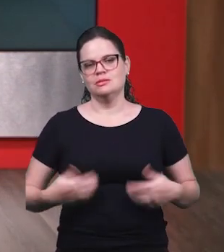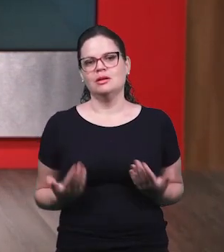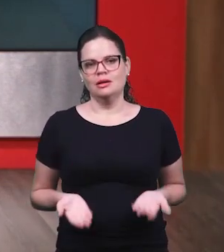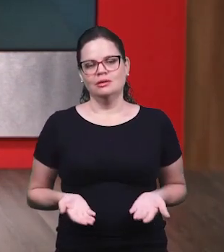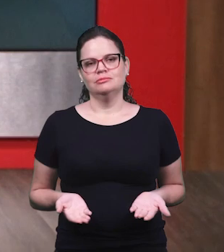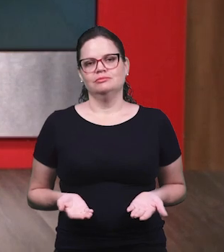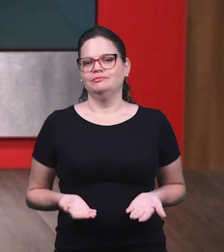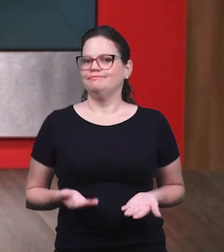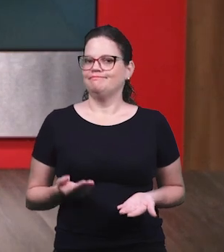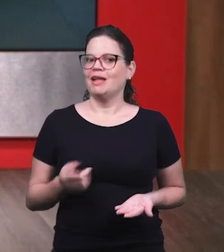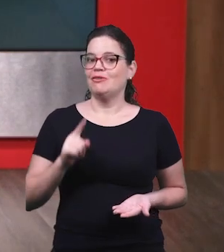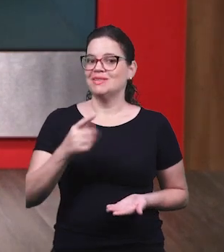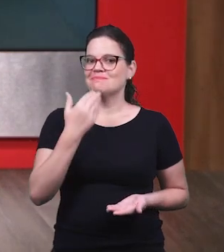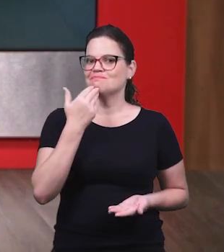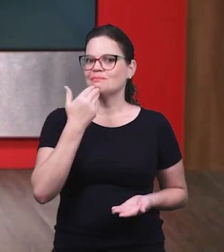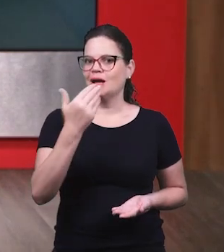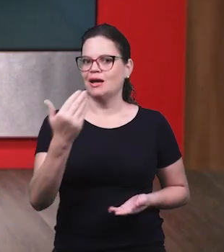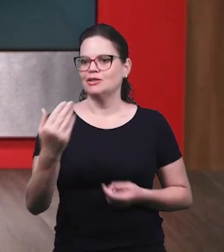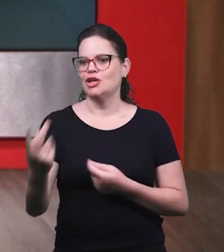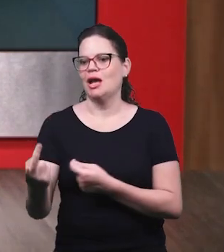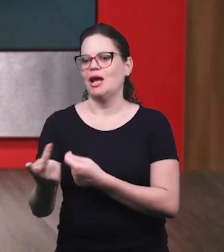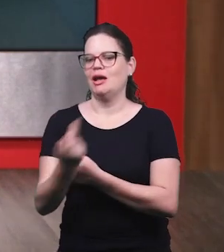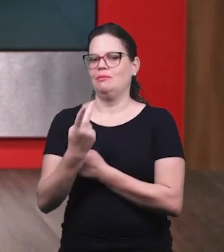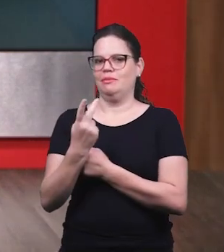exemplo, você precisa